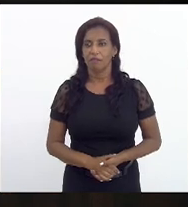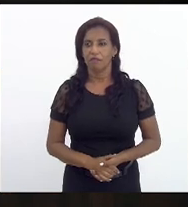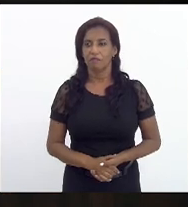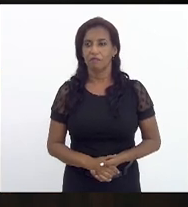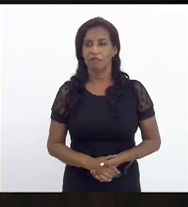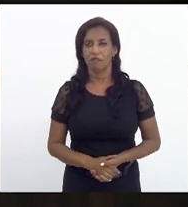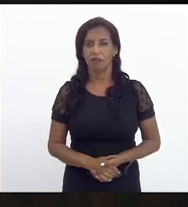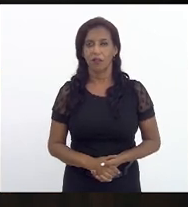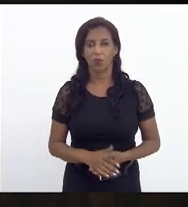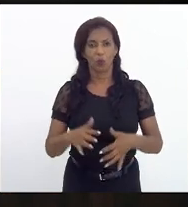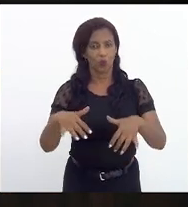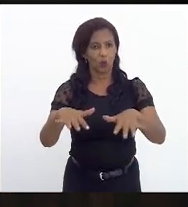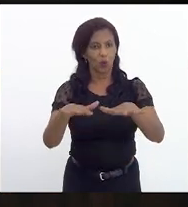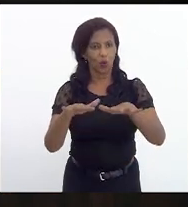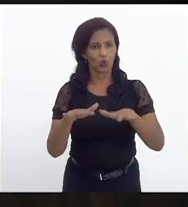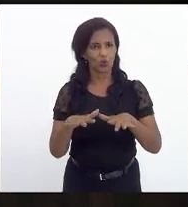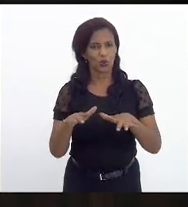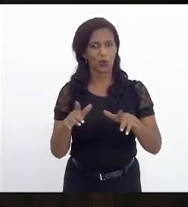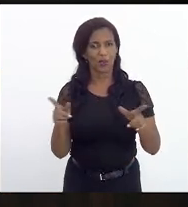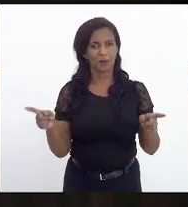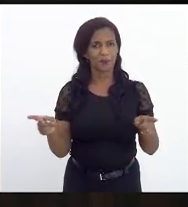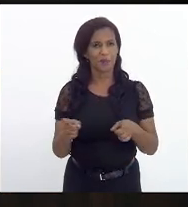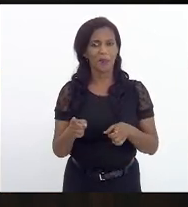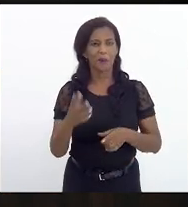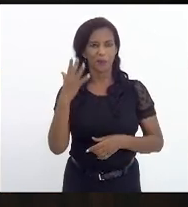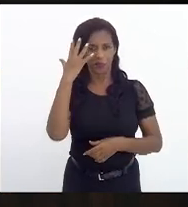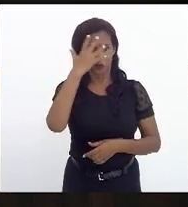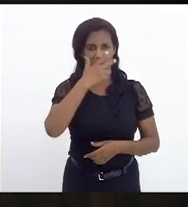um mini auditório muito bonito lá. Jalmir.